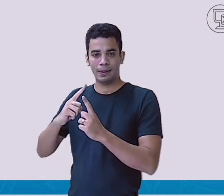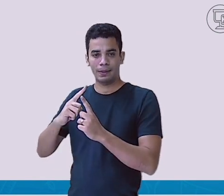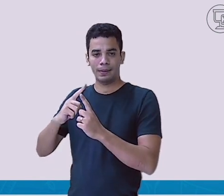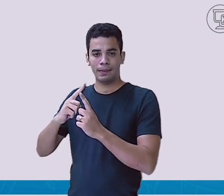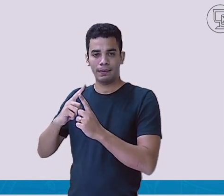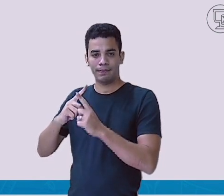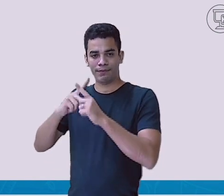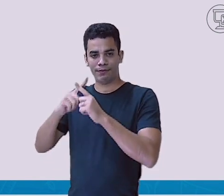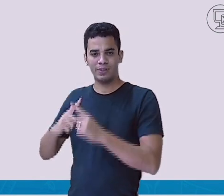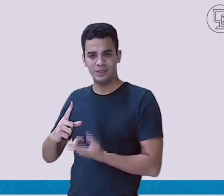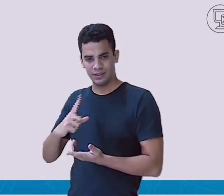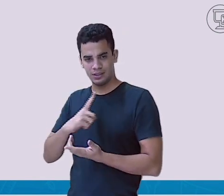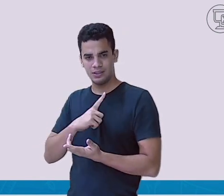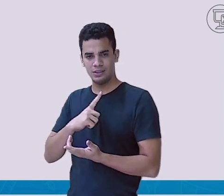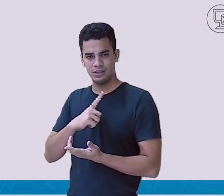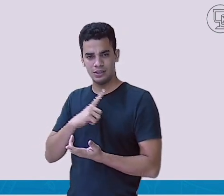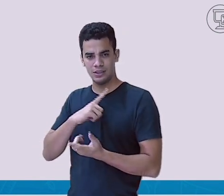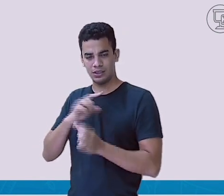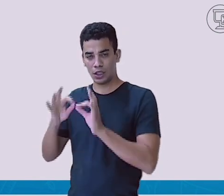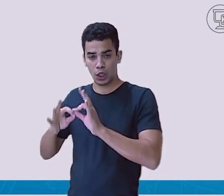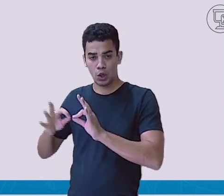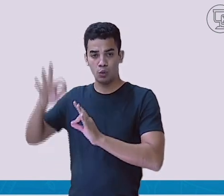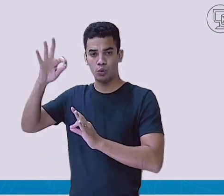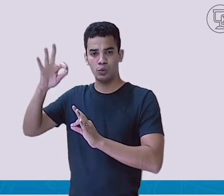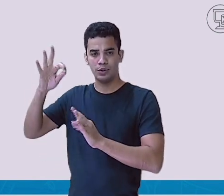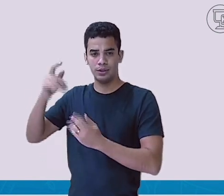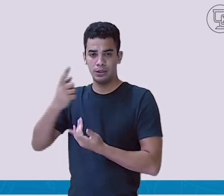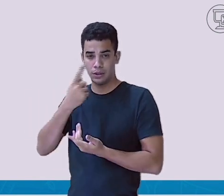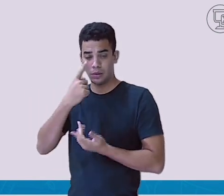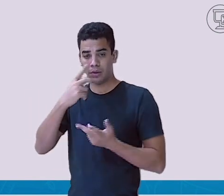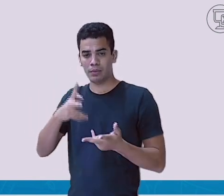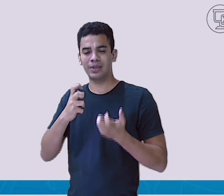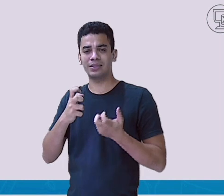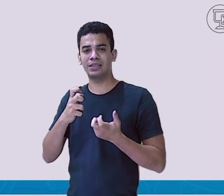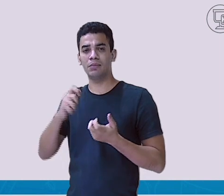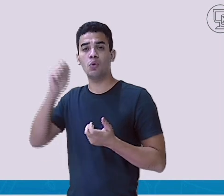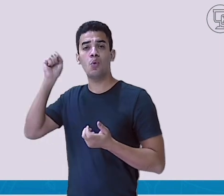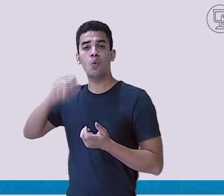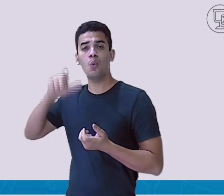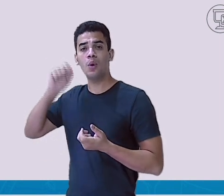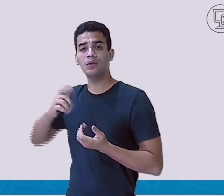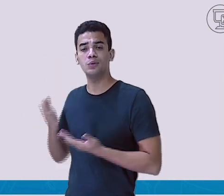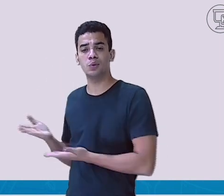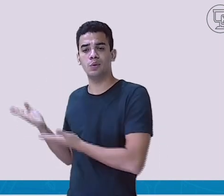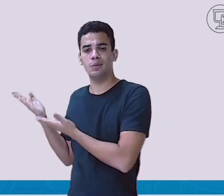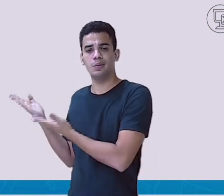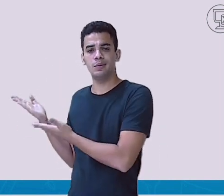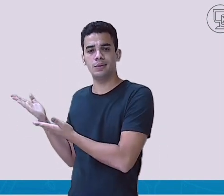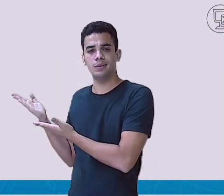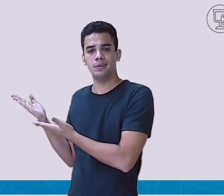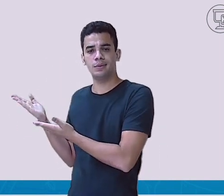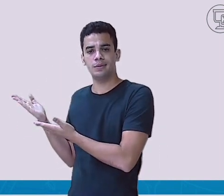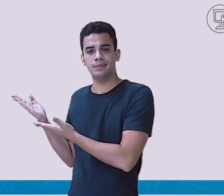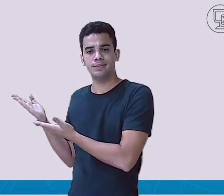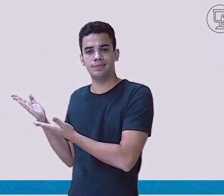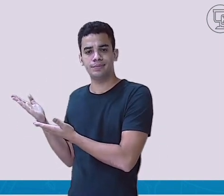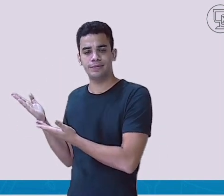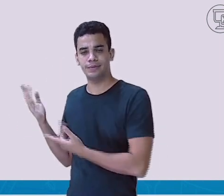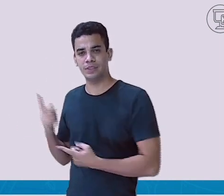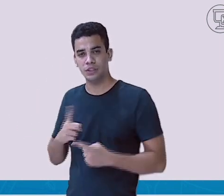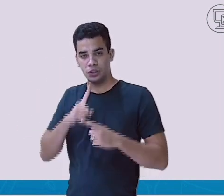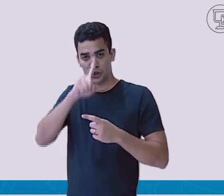A figura azul vai ser x vezes x. Na figura laranja vai ser y vezes